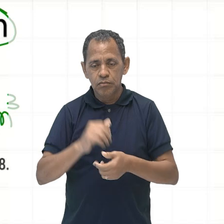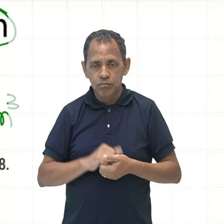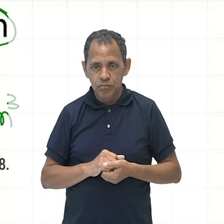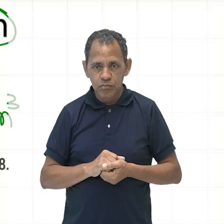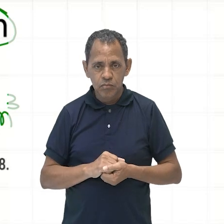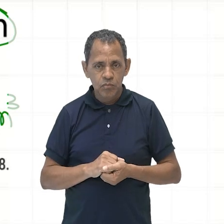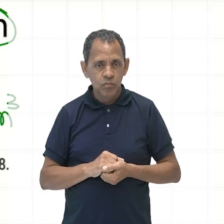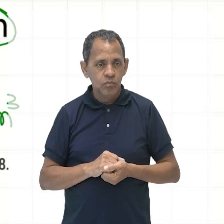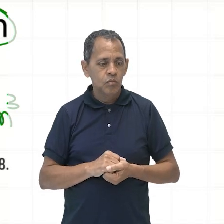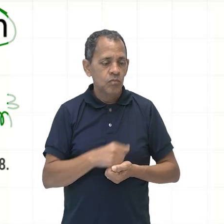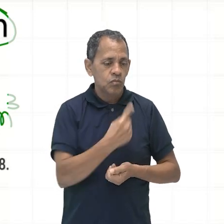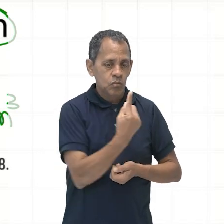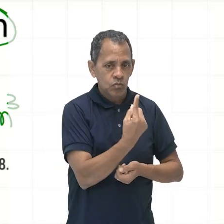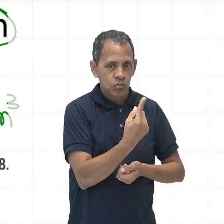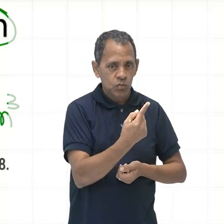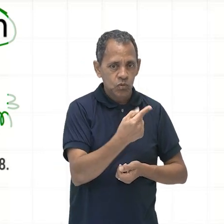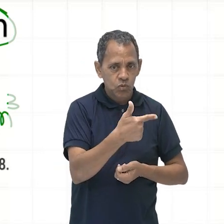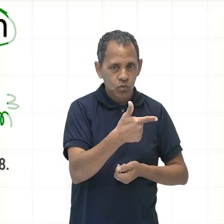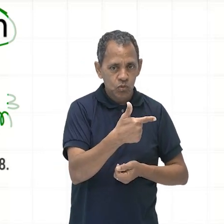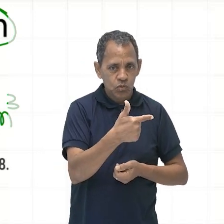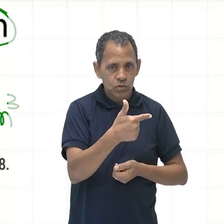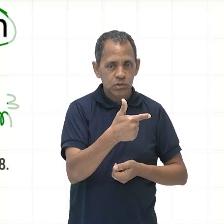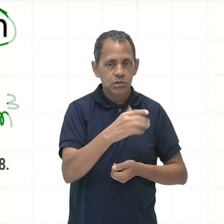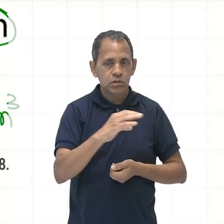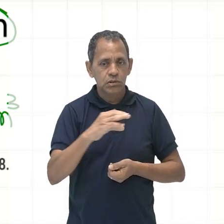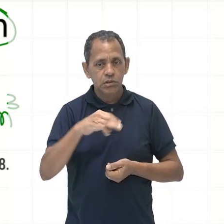é 12 centímetros cúbicos.